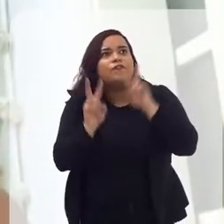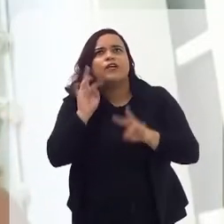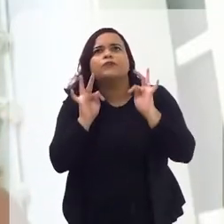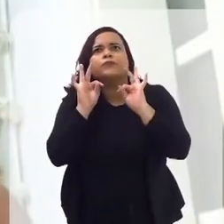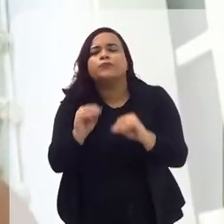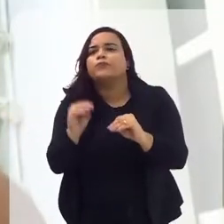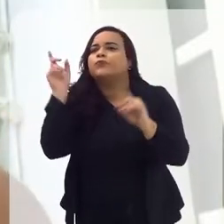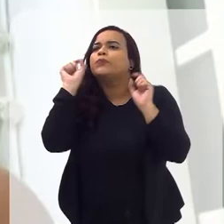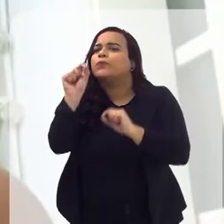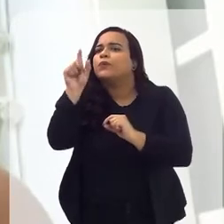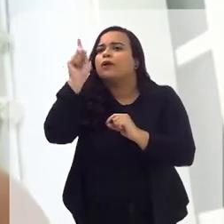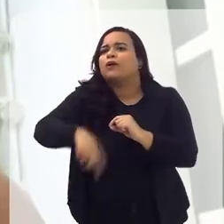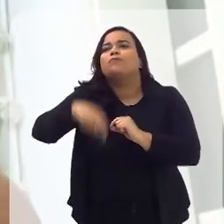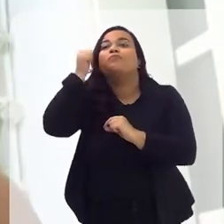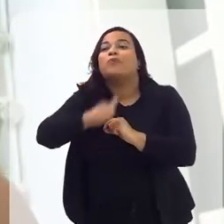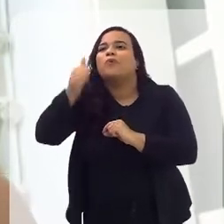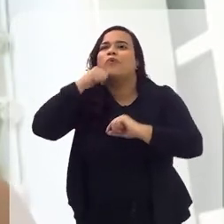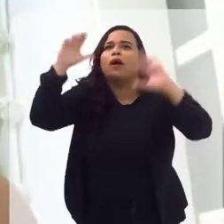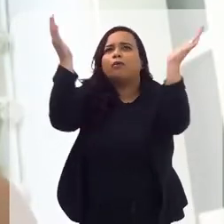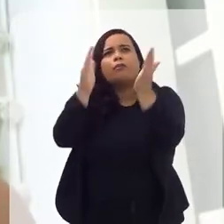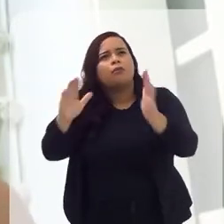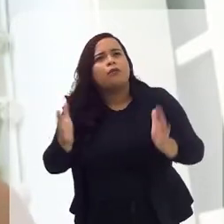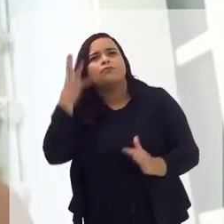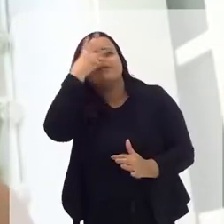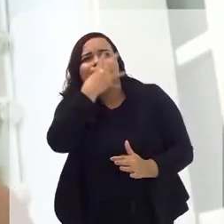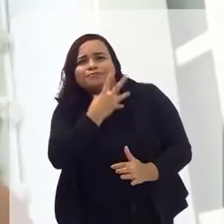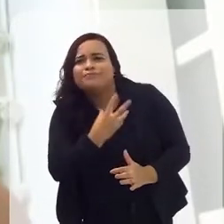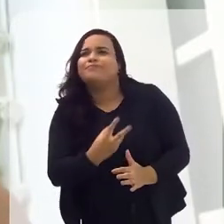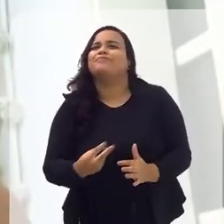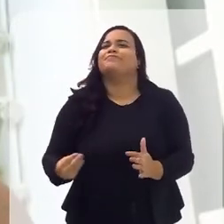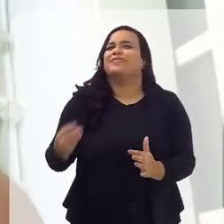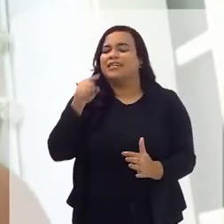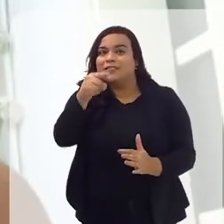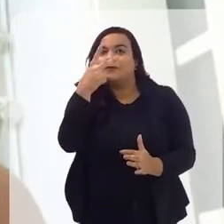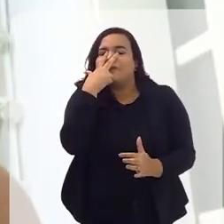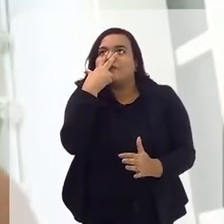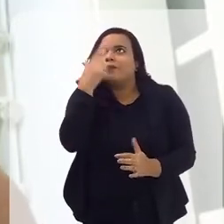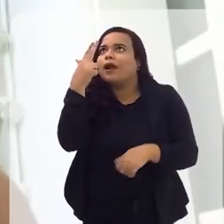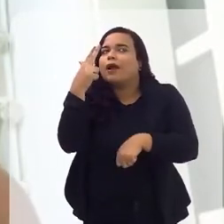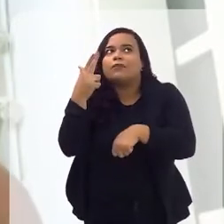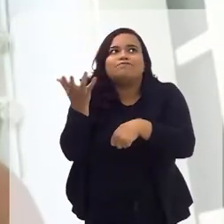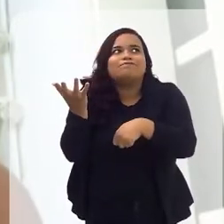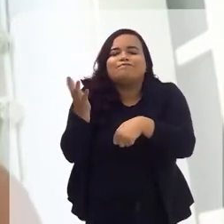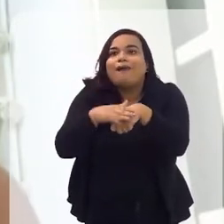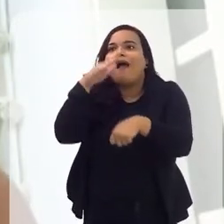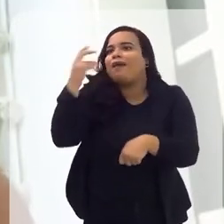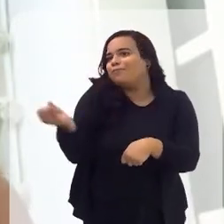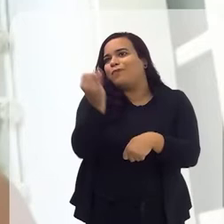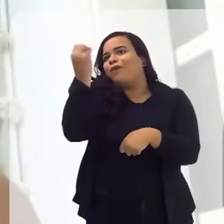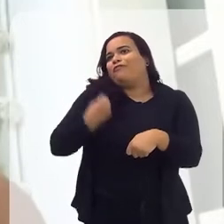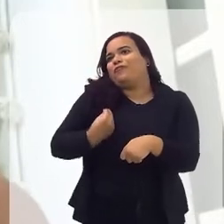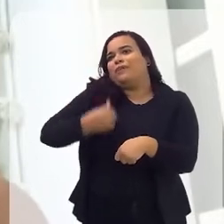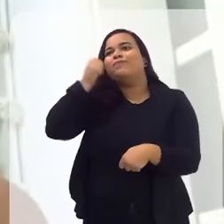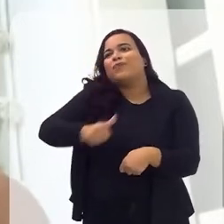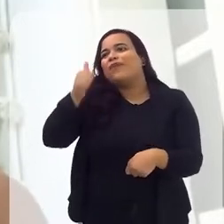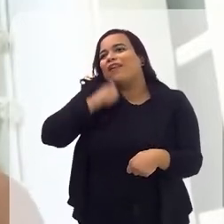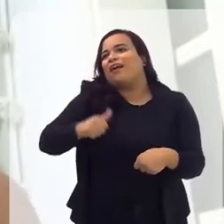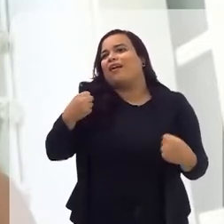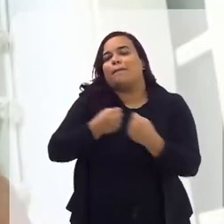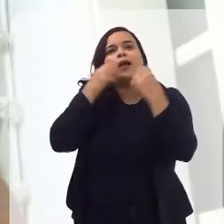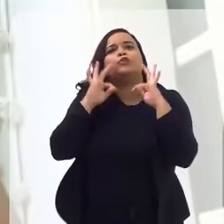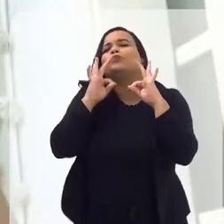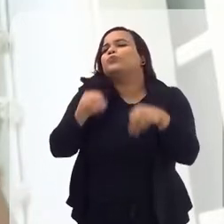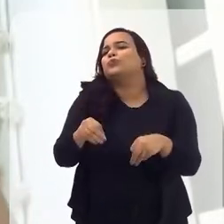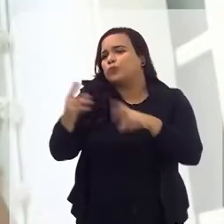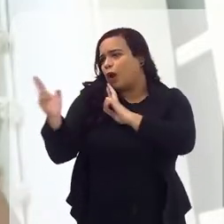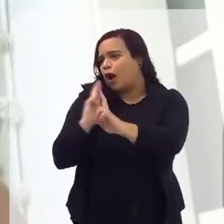os lugares onde a gente habita, essa questão do corpo, ela é um elemento muito central da vida de uma mulher, né, que impacta a sua vida, os seus